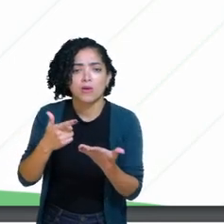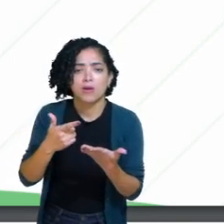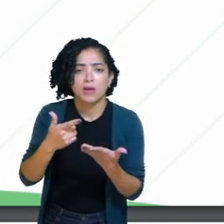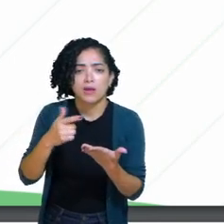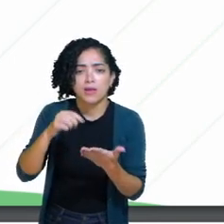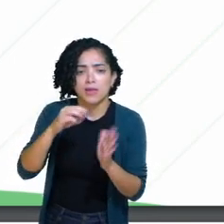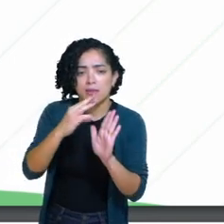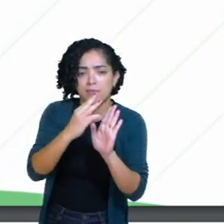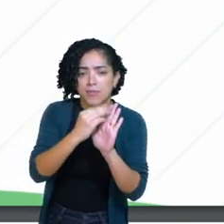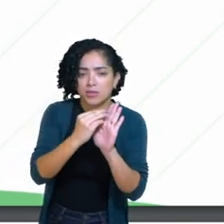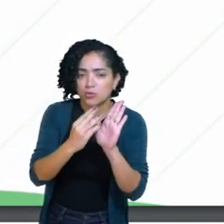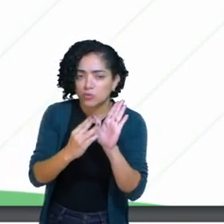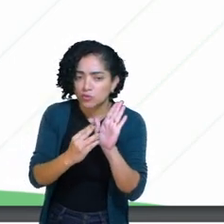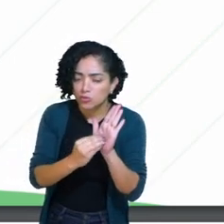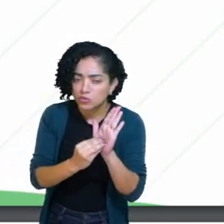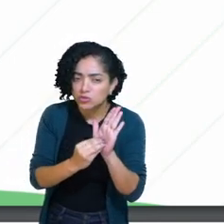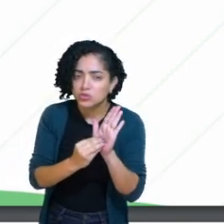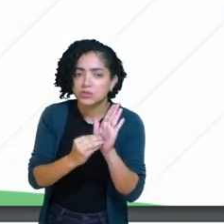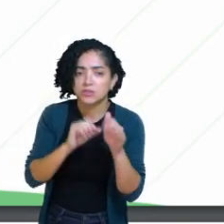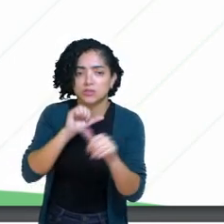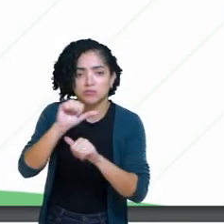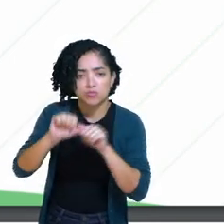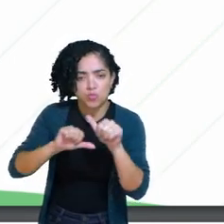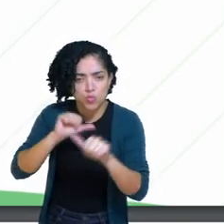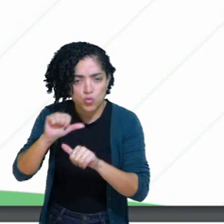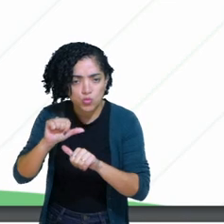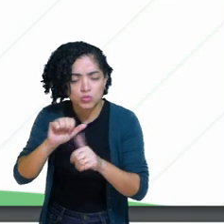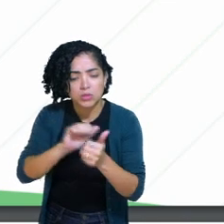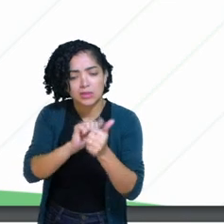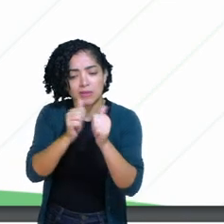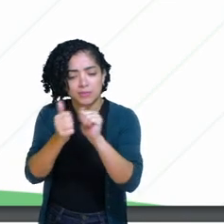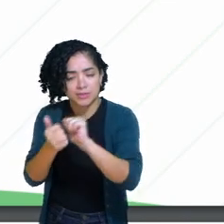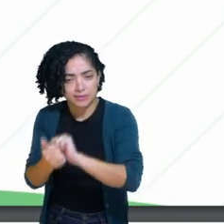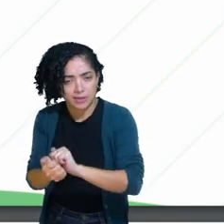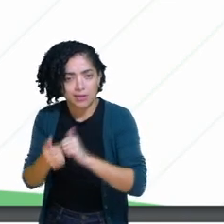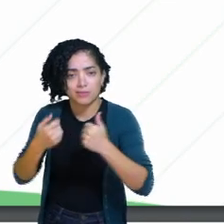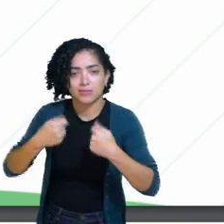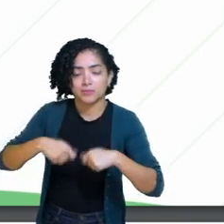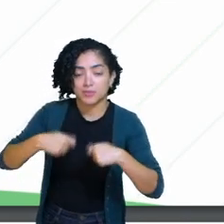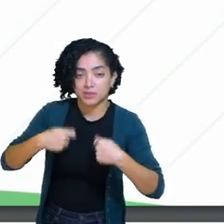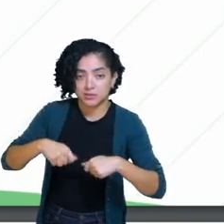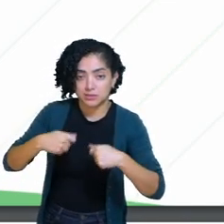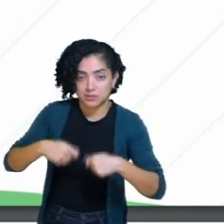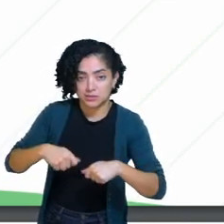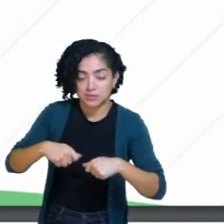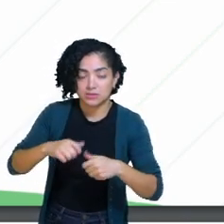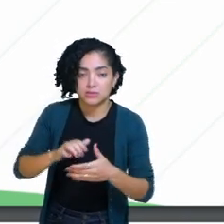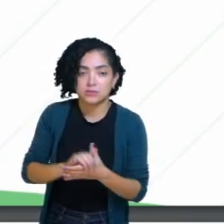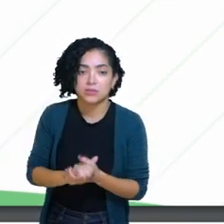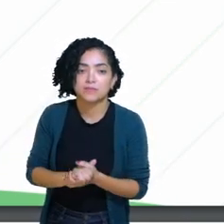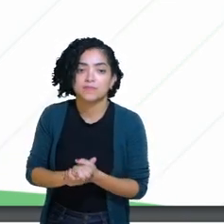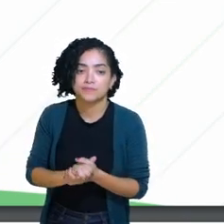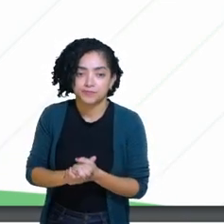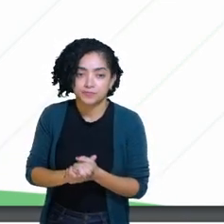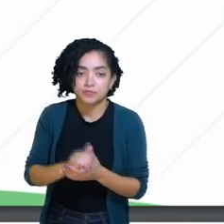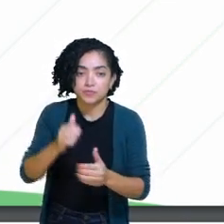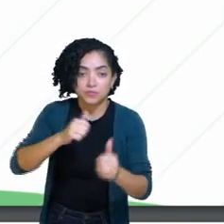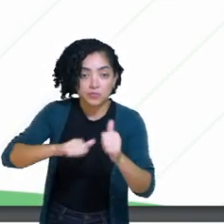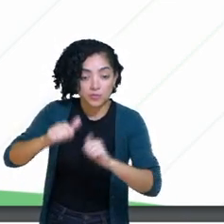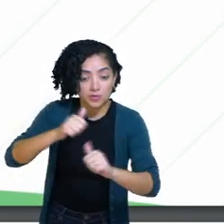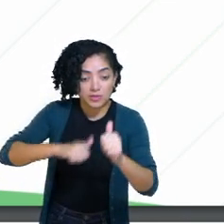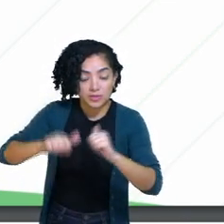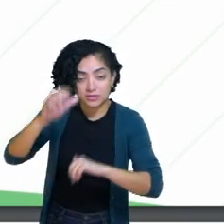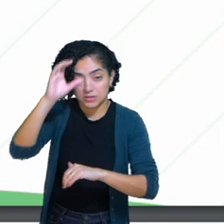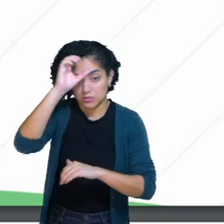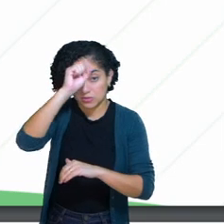metodologias que mudam e precisam ser adaptadas também com Os contextos Atuais avaliação da aprendizagem que